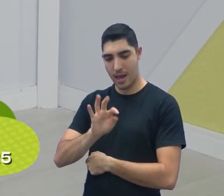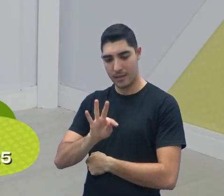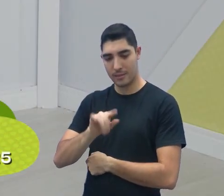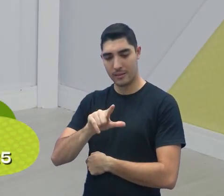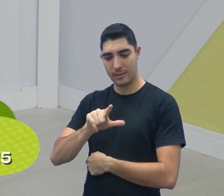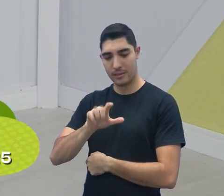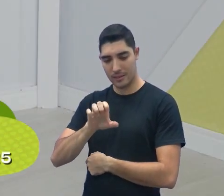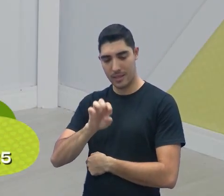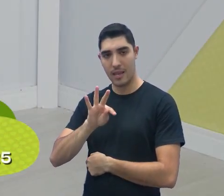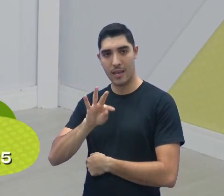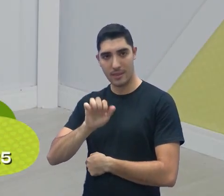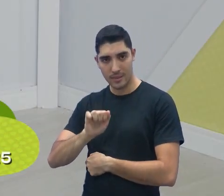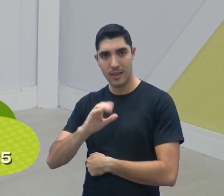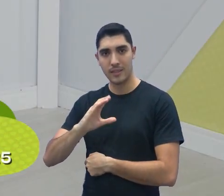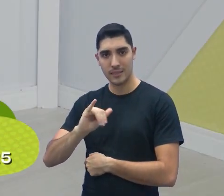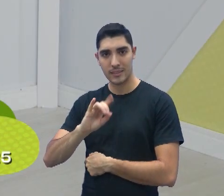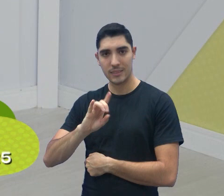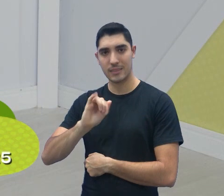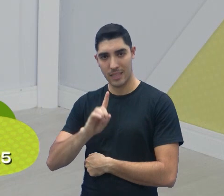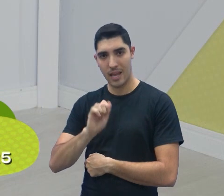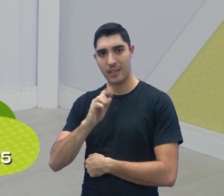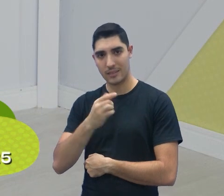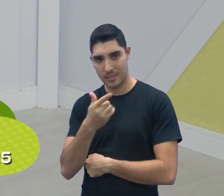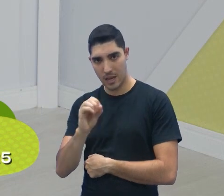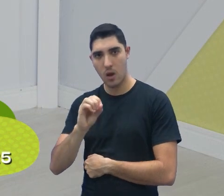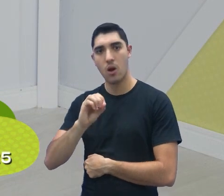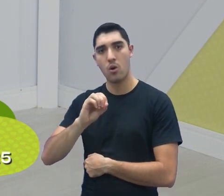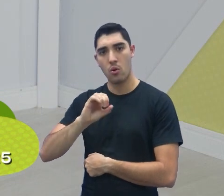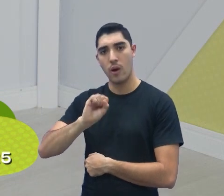SJC, ou ligue nos telefones, está aí na tela,